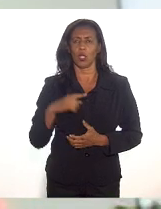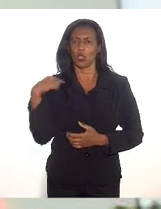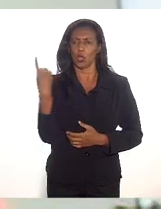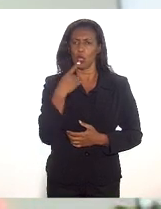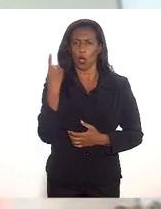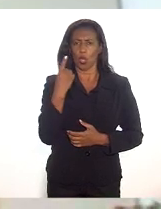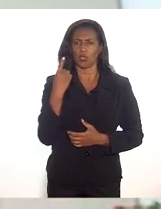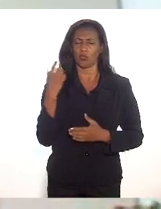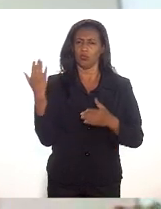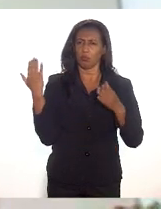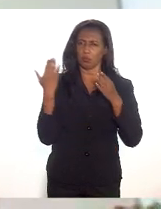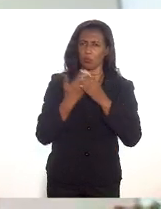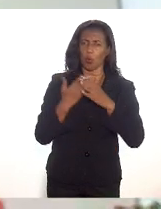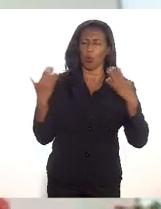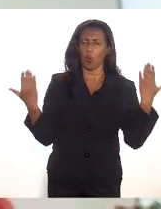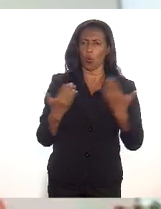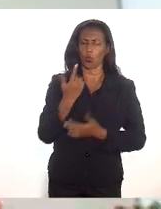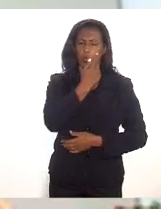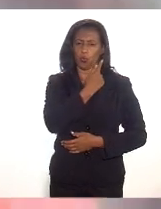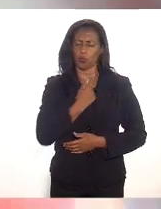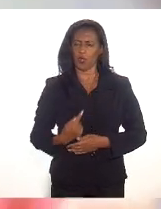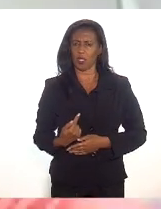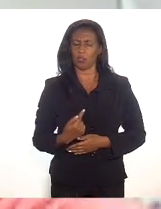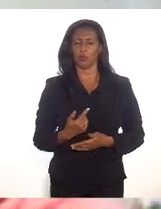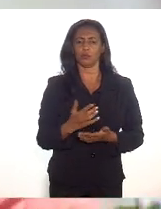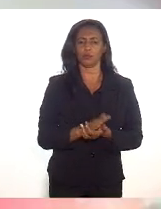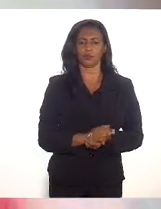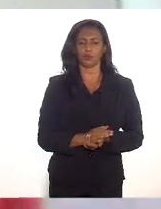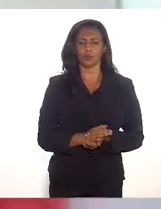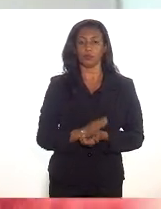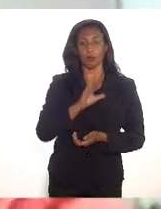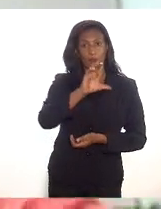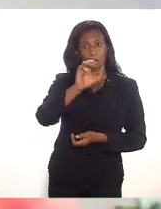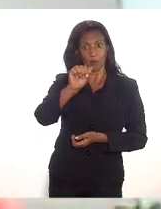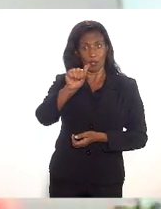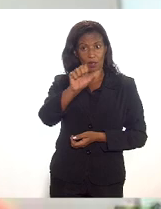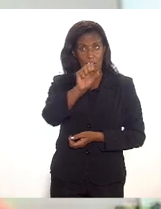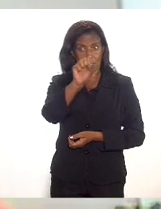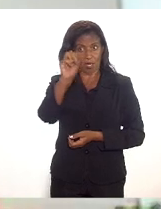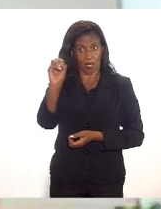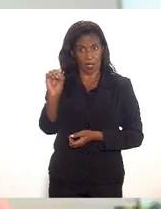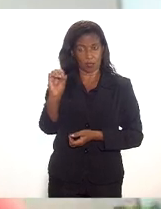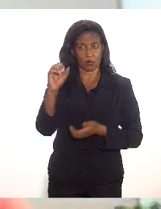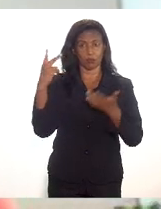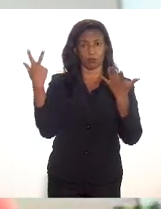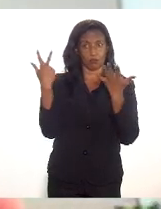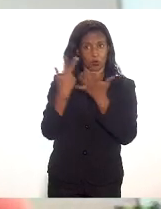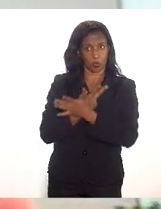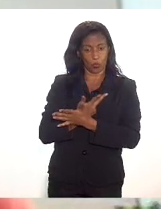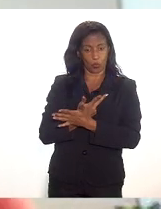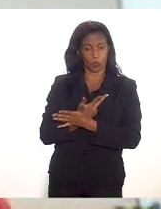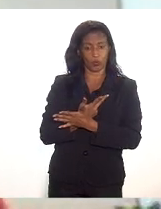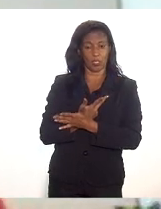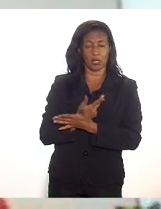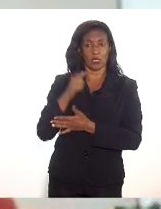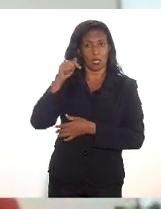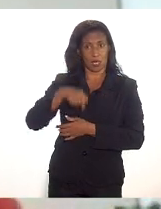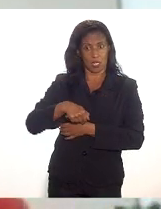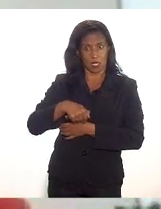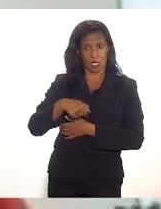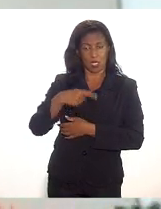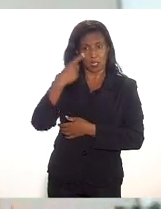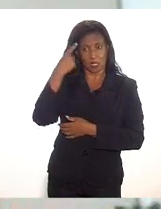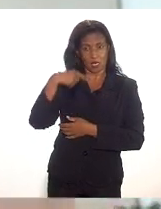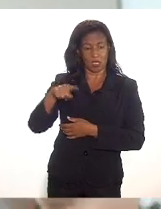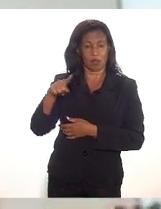denúncia ao governador em exercício, que caso assuma definitivamente nesse final de semana o